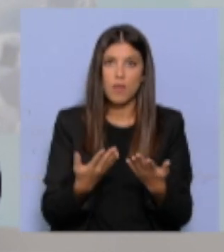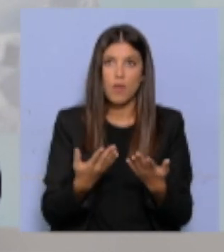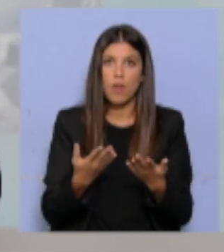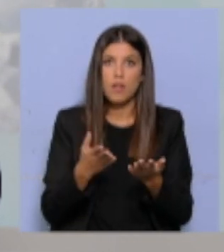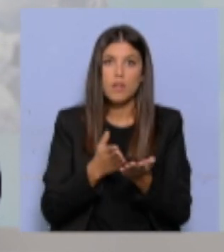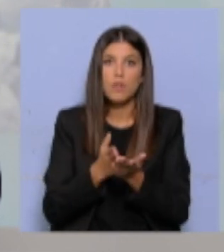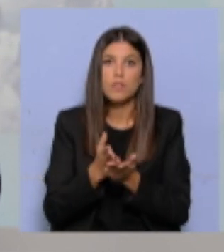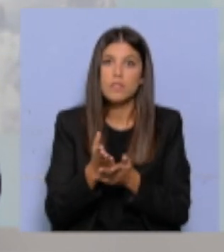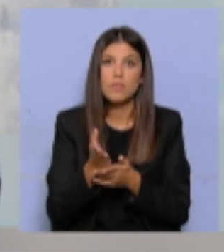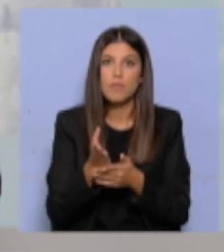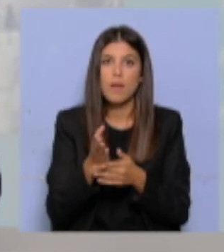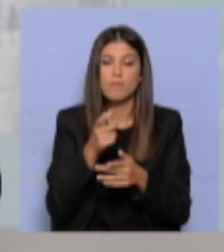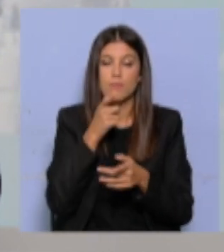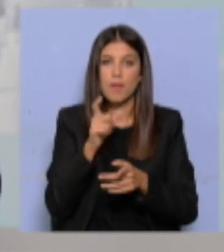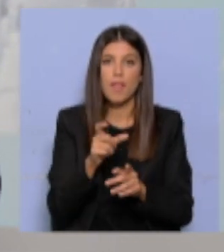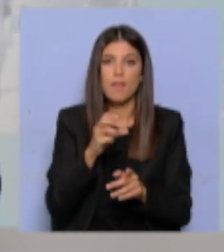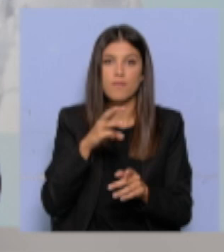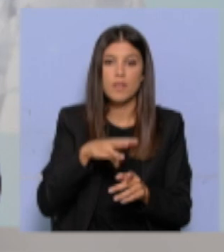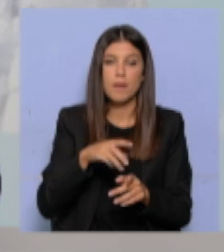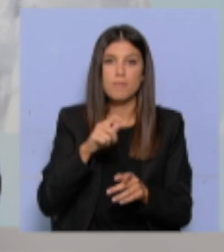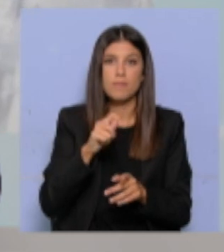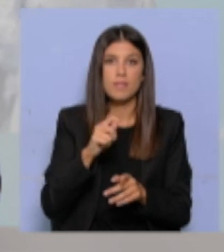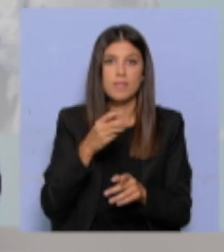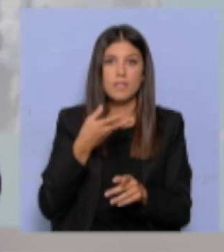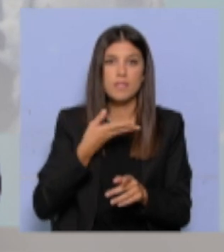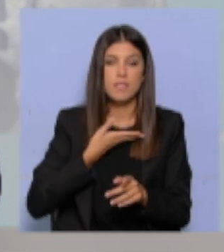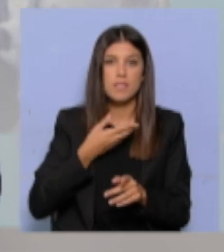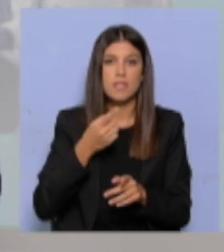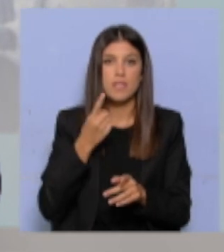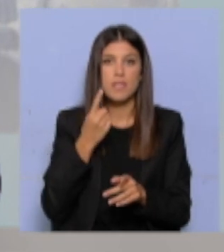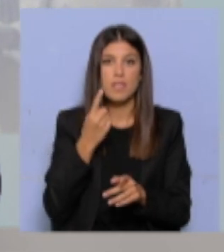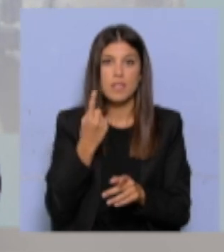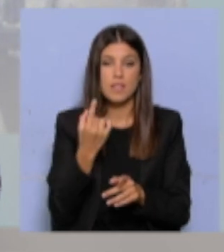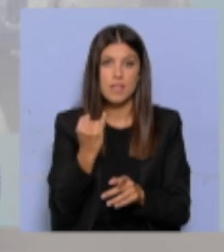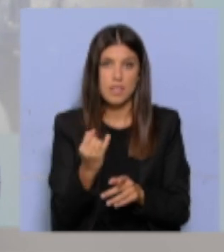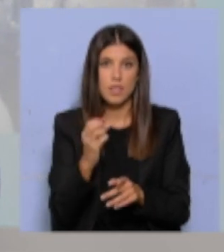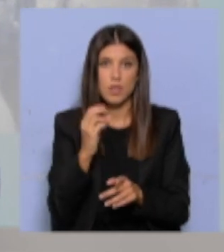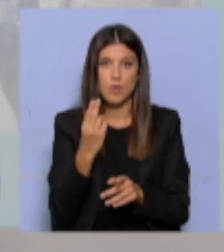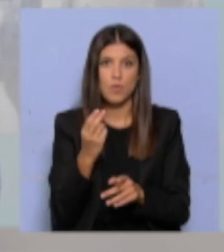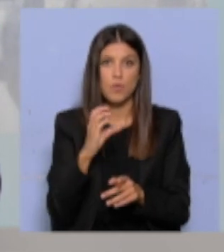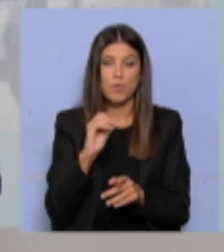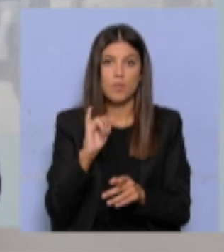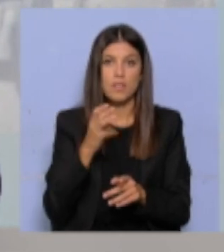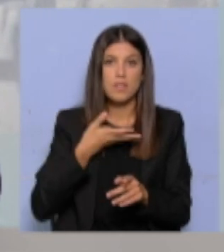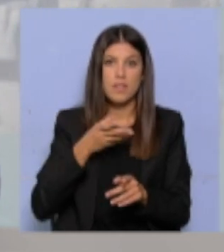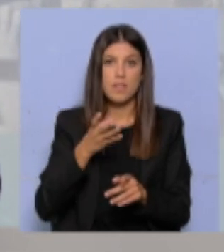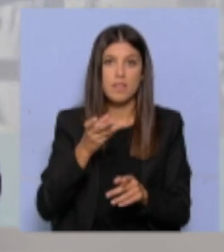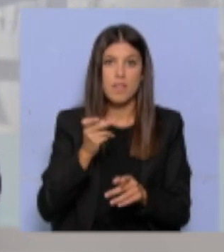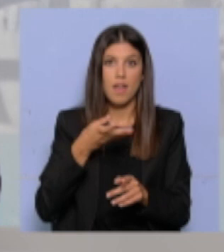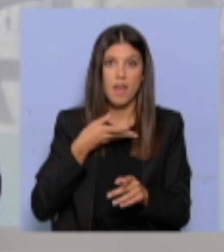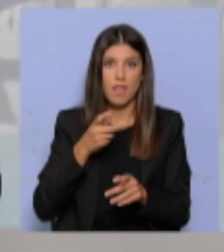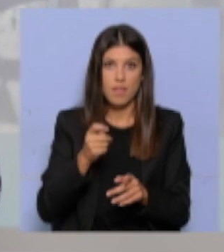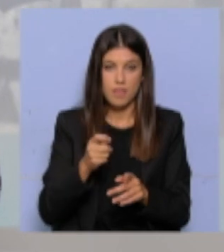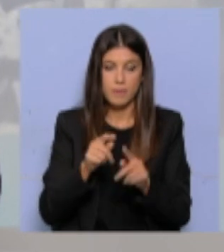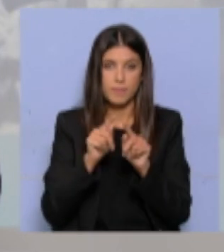de propósito, porque Jesus nunca nos pediu que nós sejamos medíocres. Ele